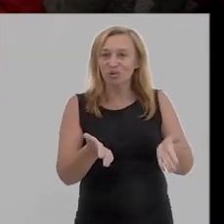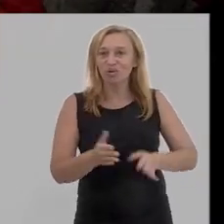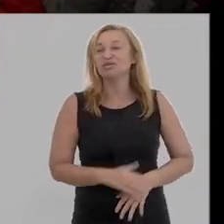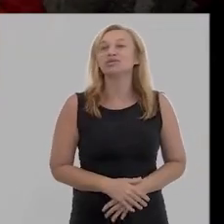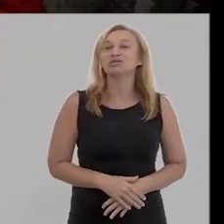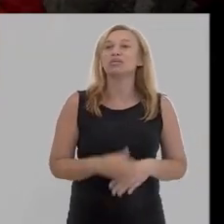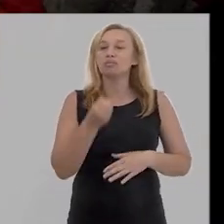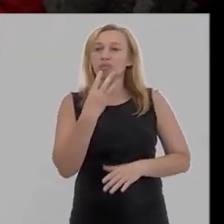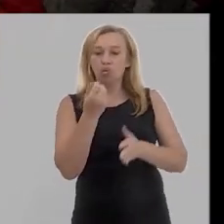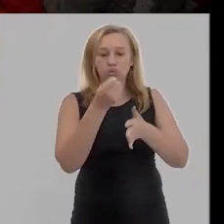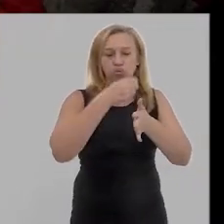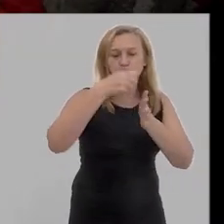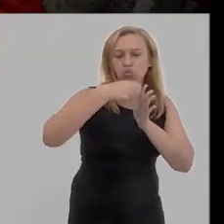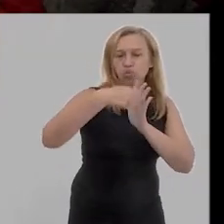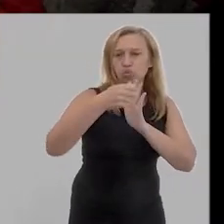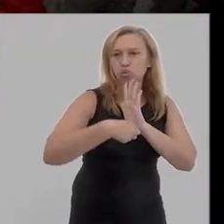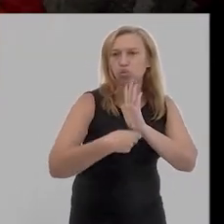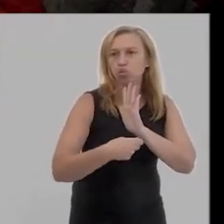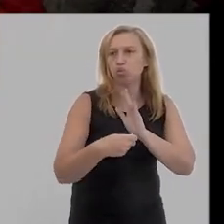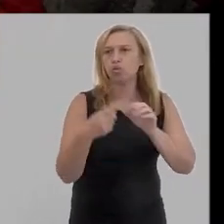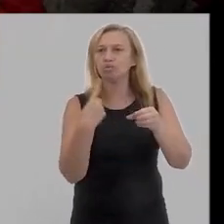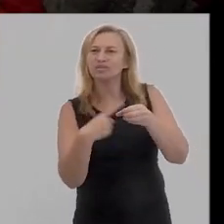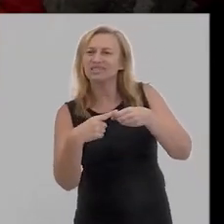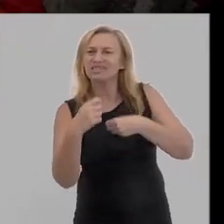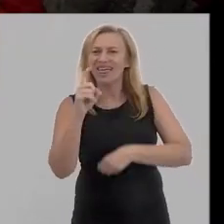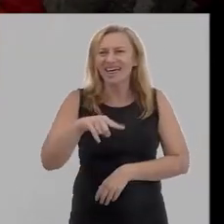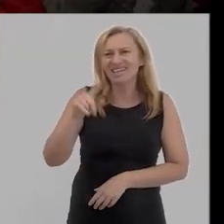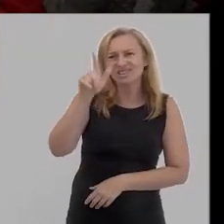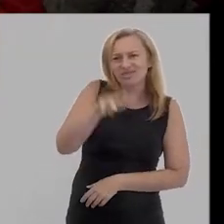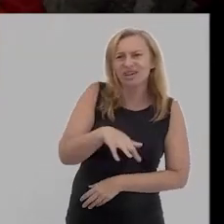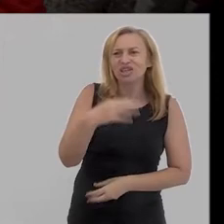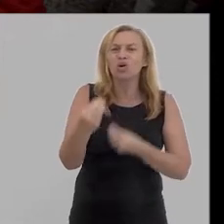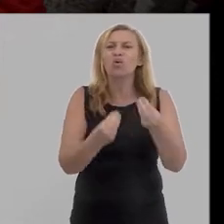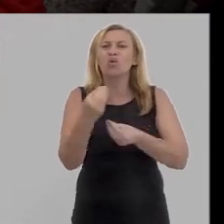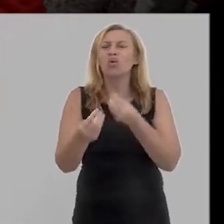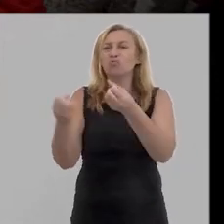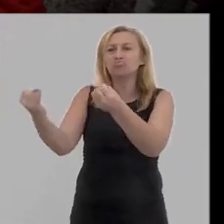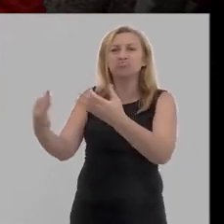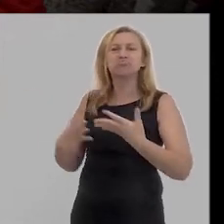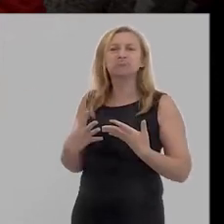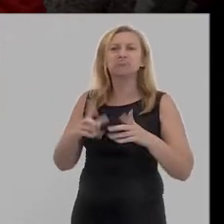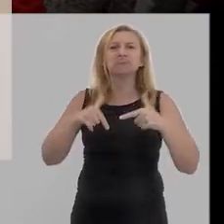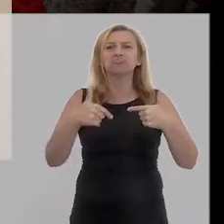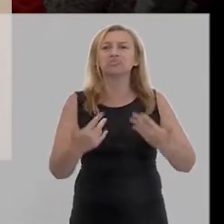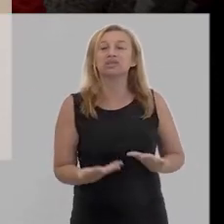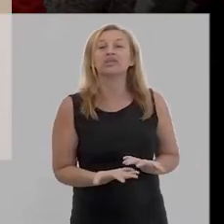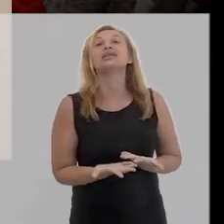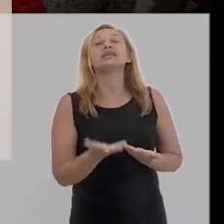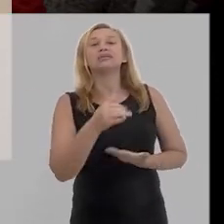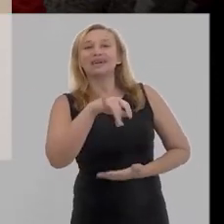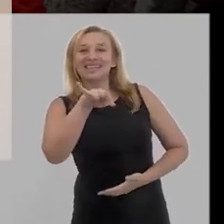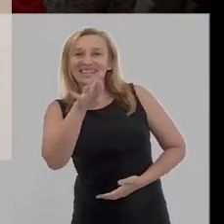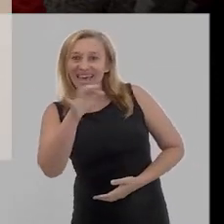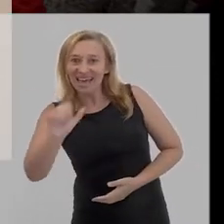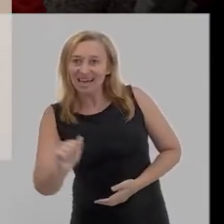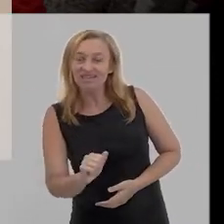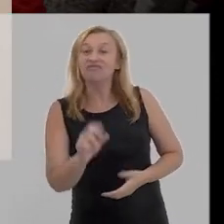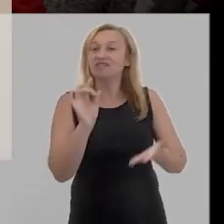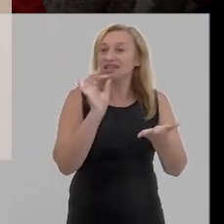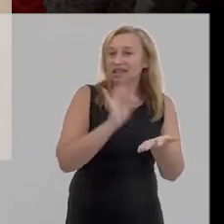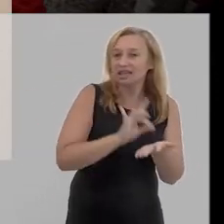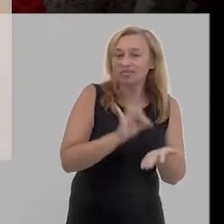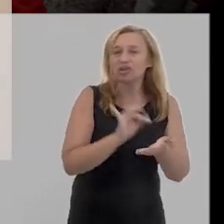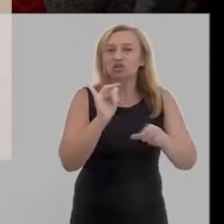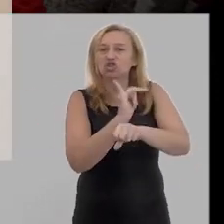Bom, o calendário de cada município é diferente? Explica para a gente como vai funcionar. Marcela, realmente existe